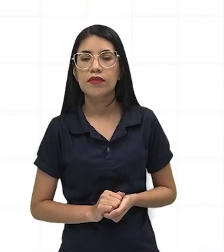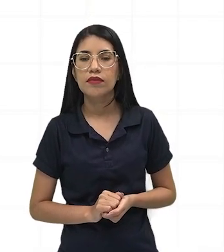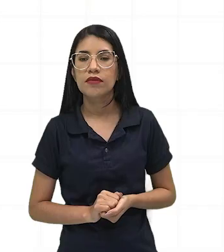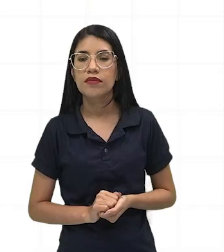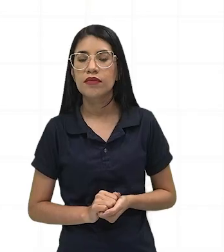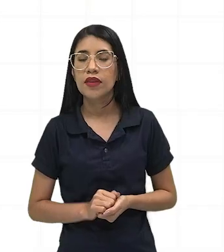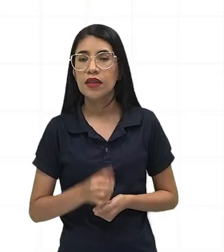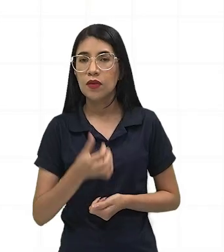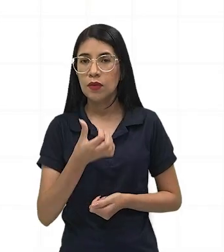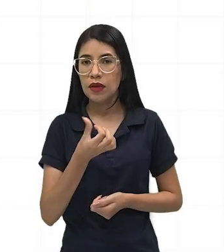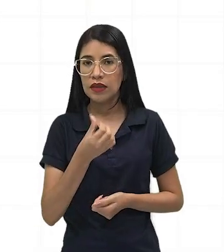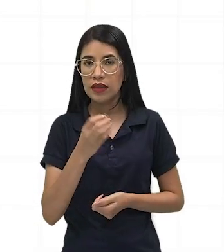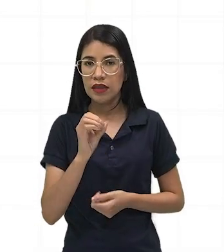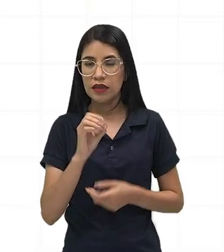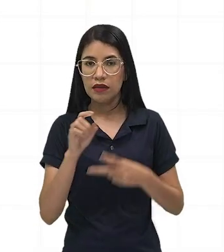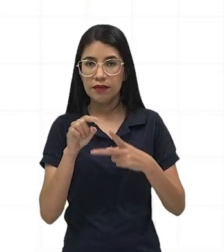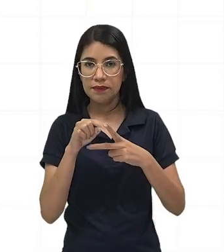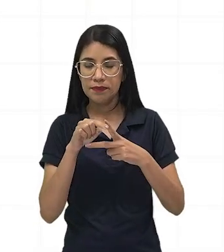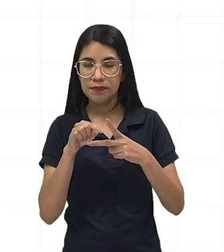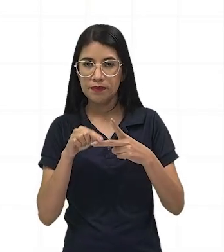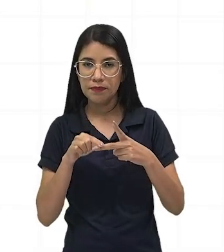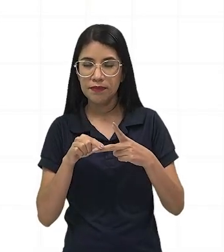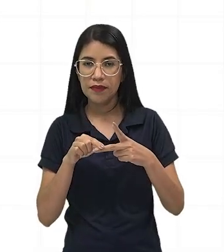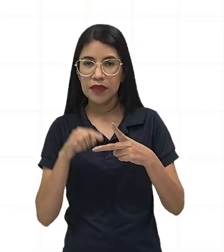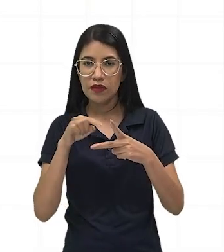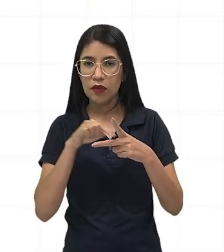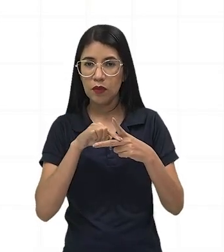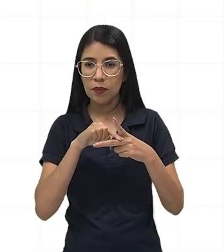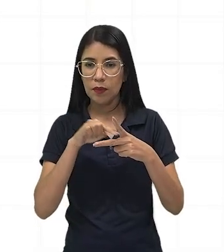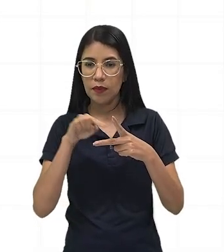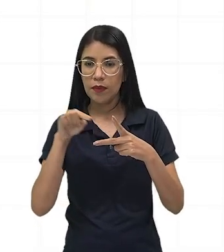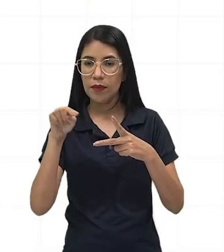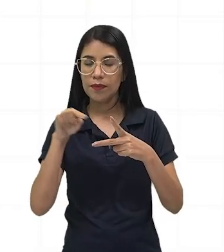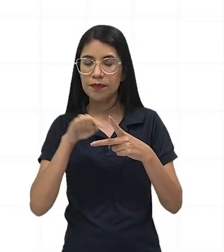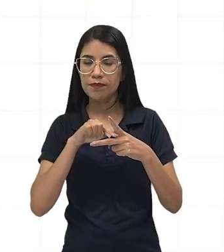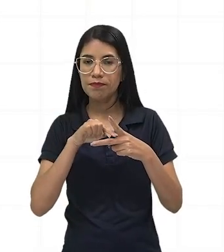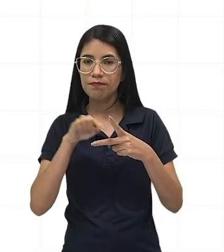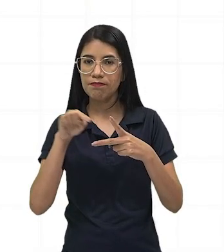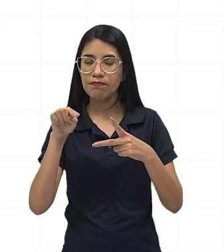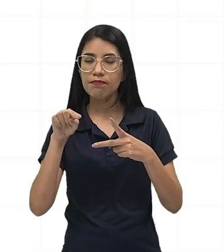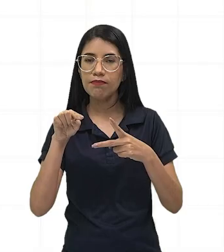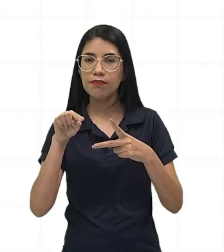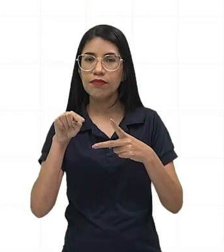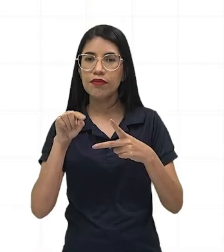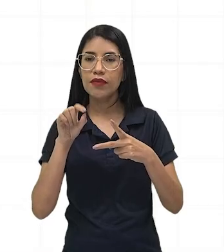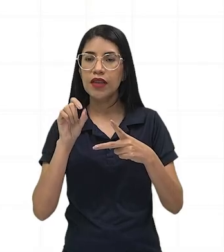uma bissetriz, ou seja, eu vou sair daqui, ó,